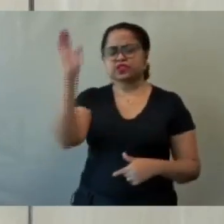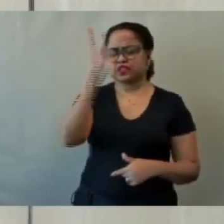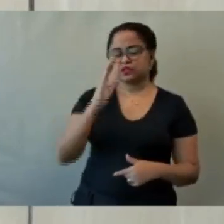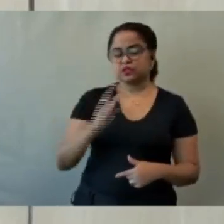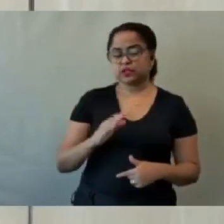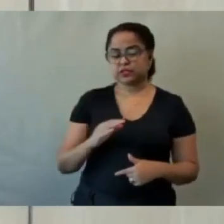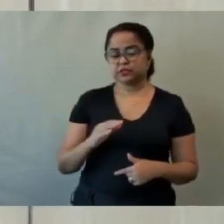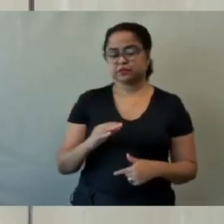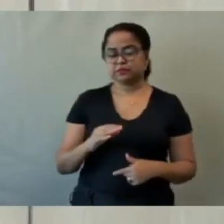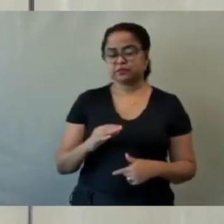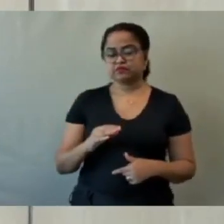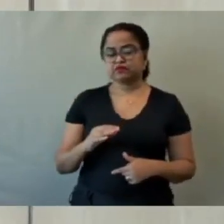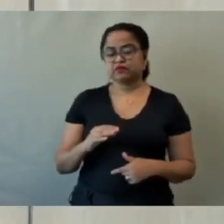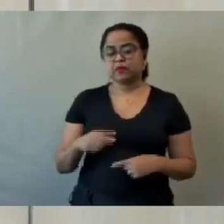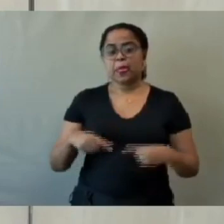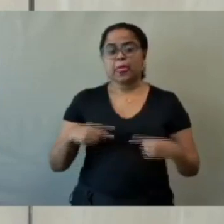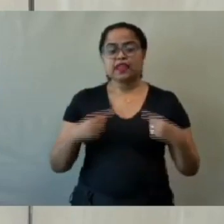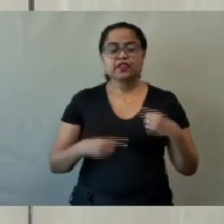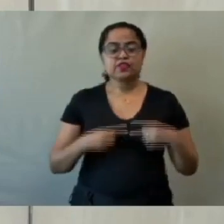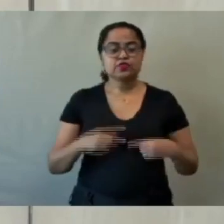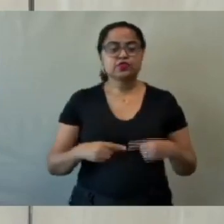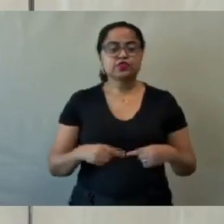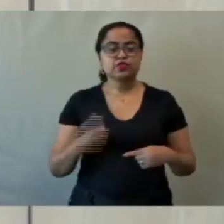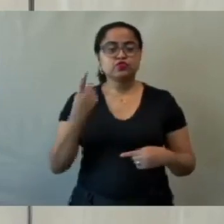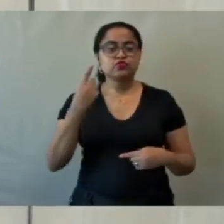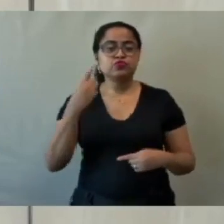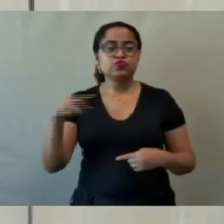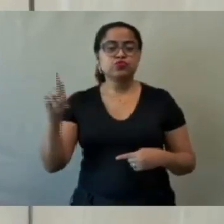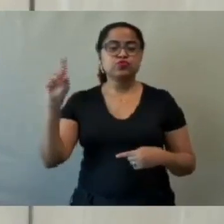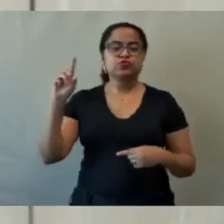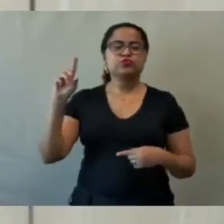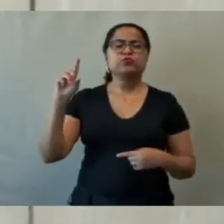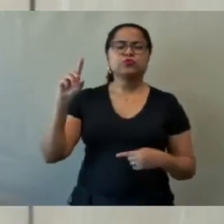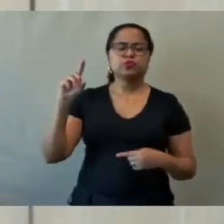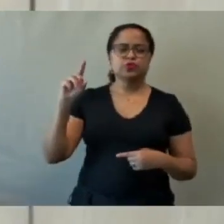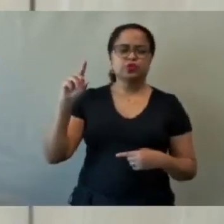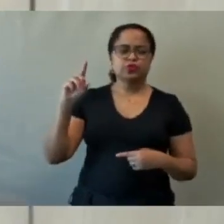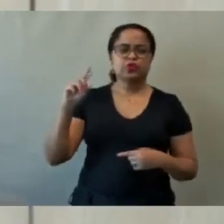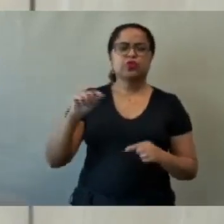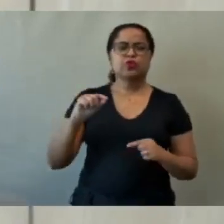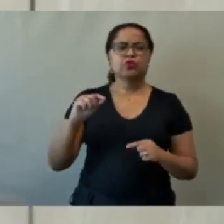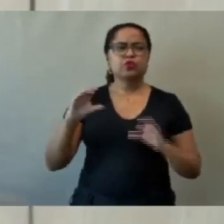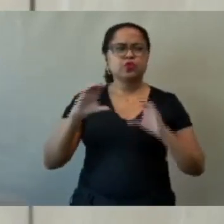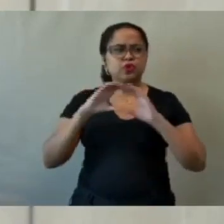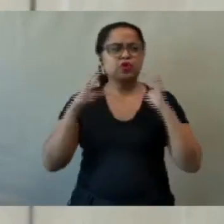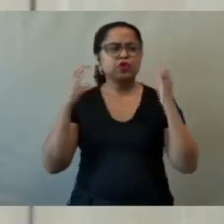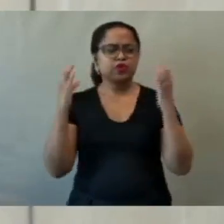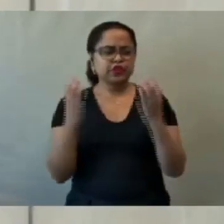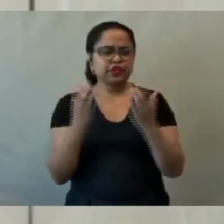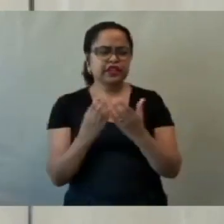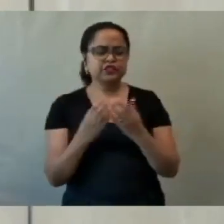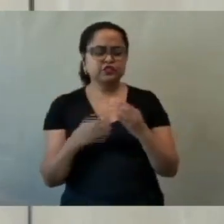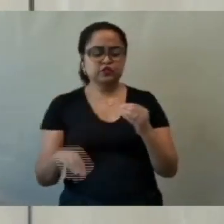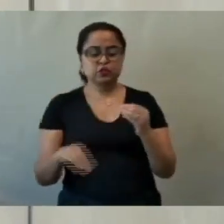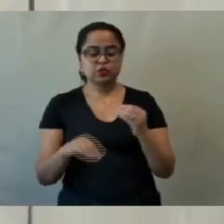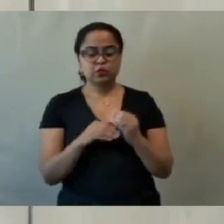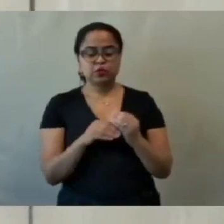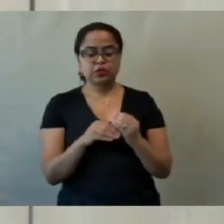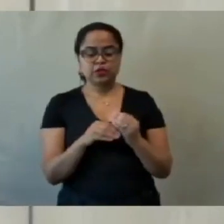na discussão do nosso último congresso, fazer a filiação. E, diante disso, aí, nós incorporamos essa Semana Nacional